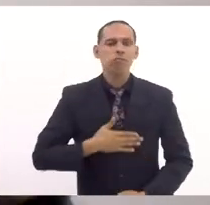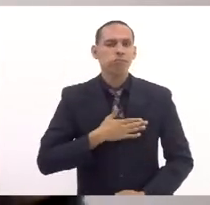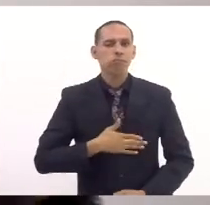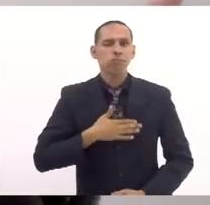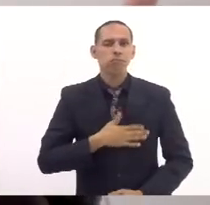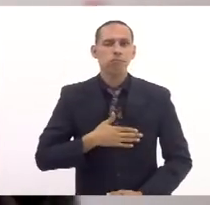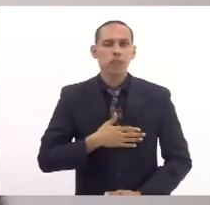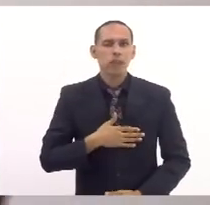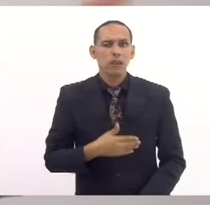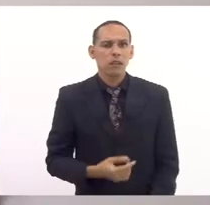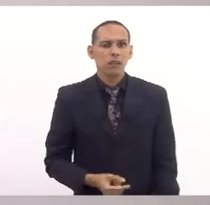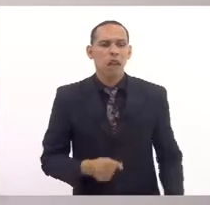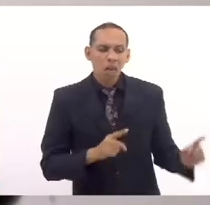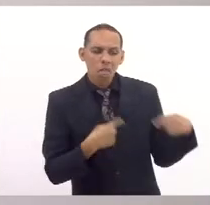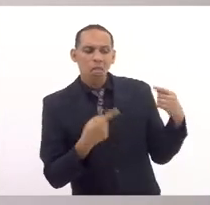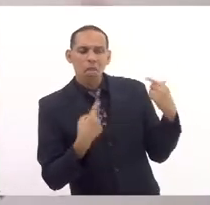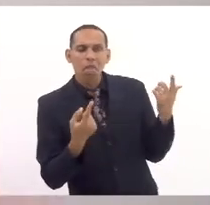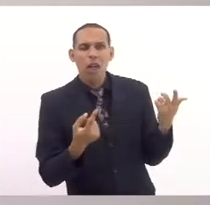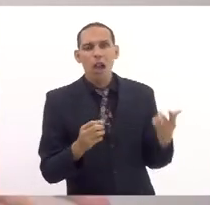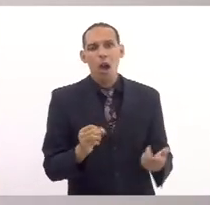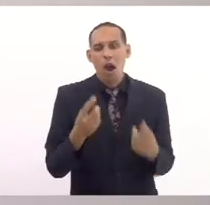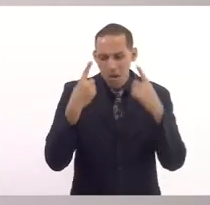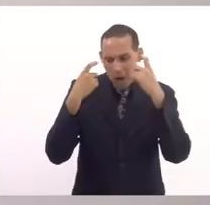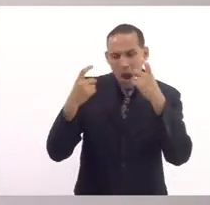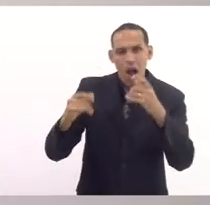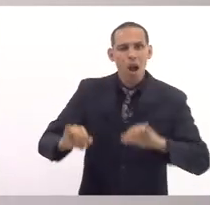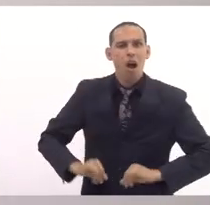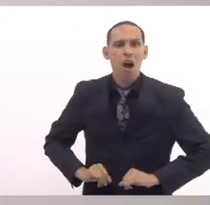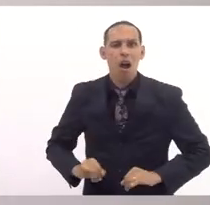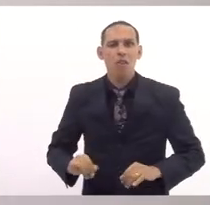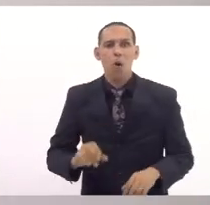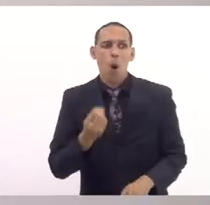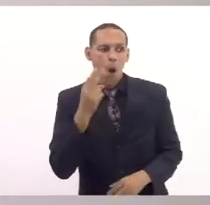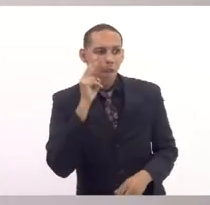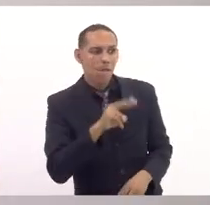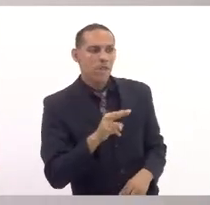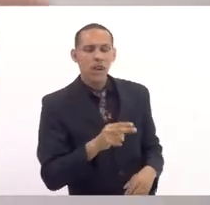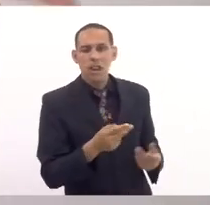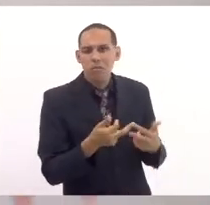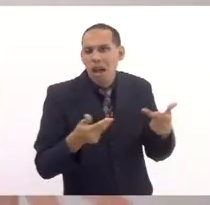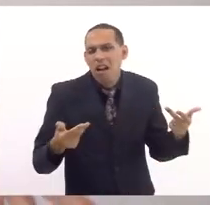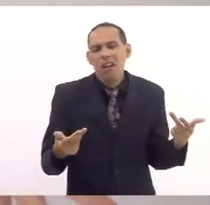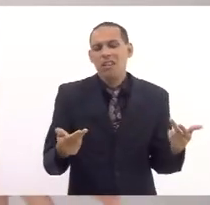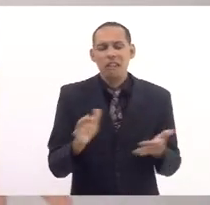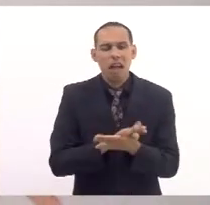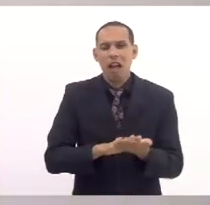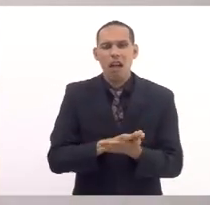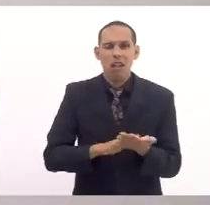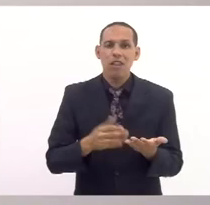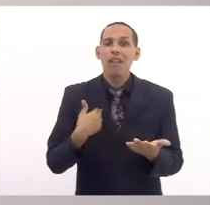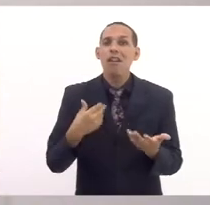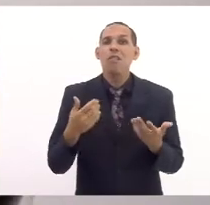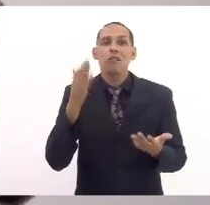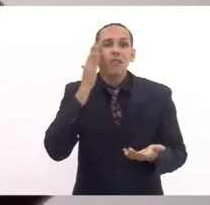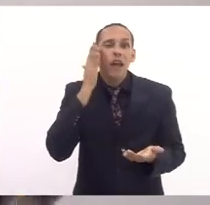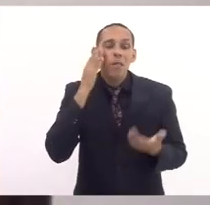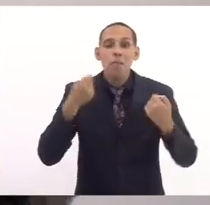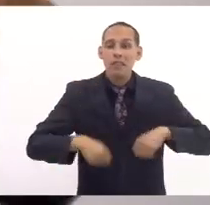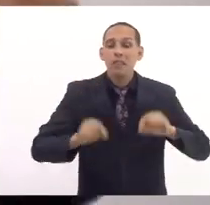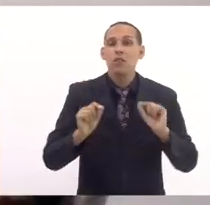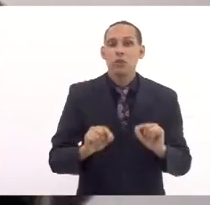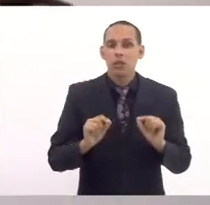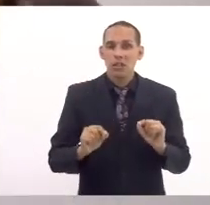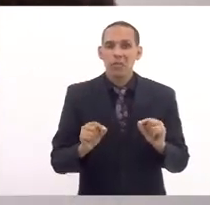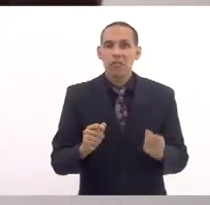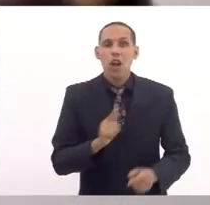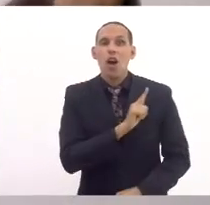ali importunado ou, a qualquer momento, podendo até assistir um ato maior de violência. Então, isso que eu queria entender por parte dessa força, porque o